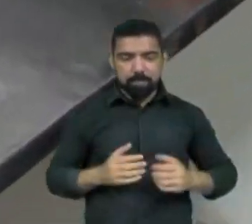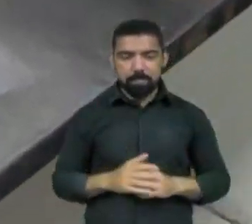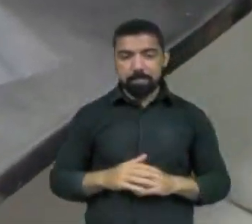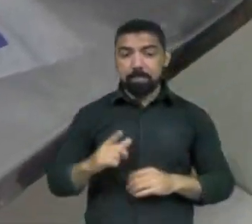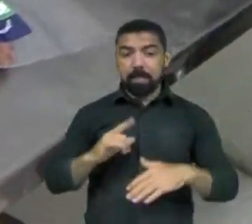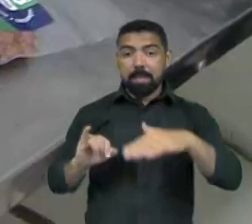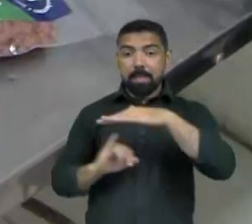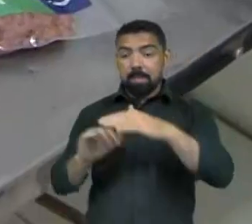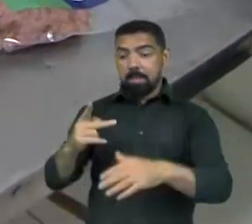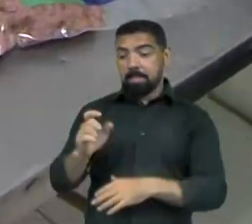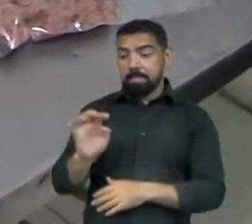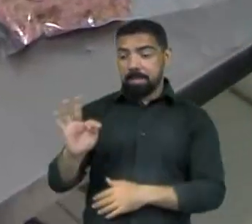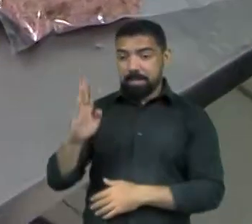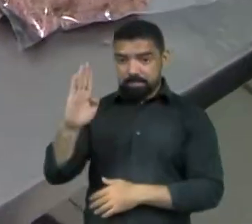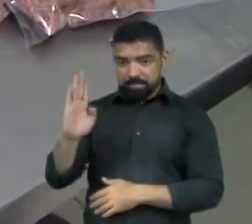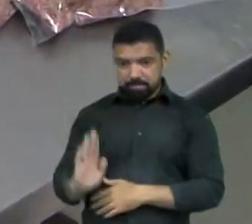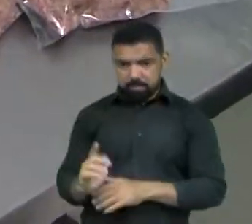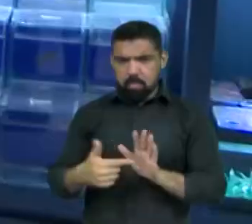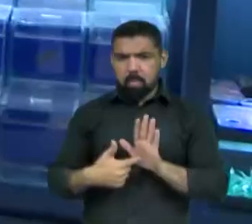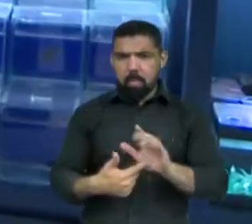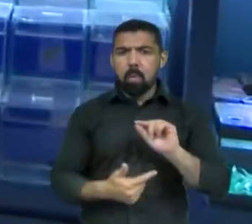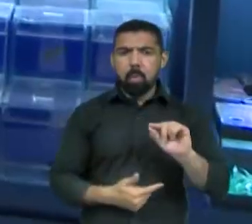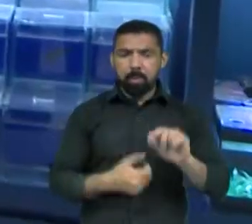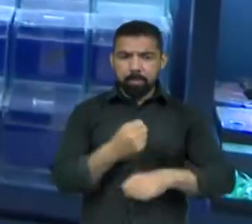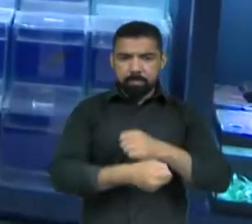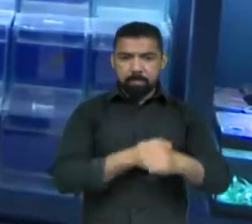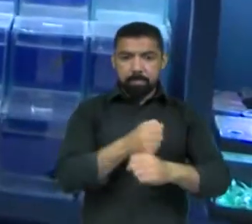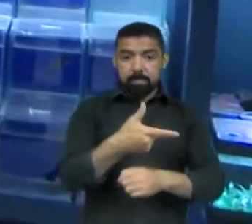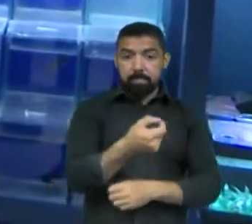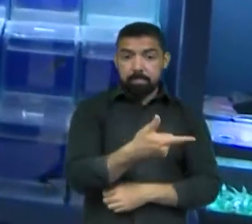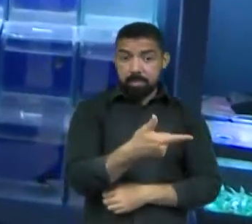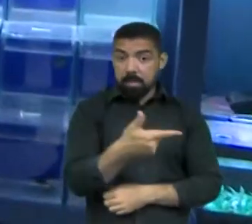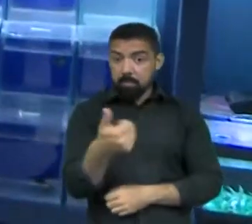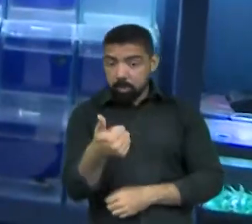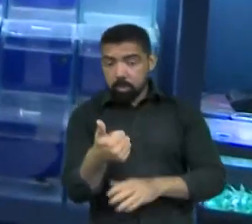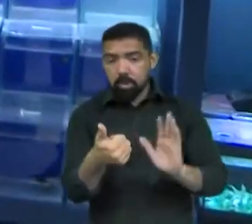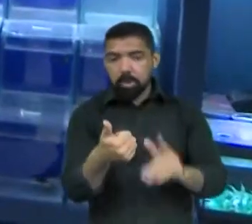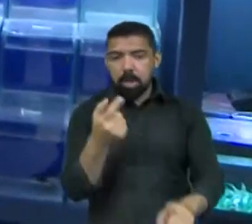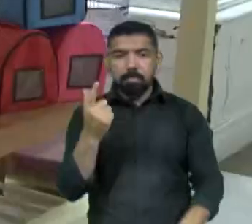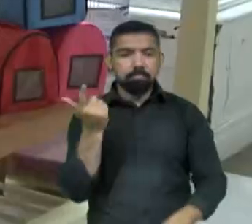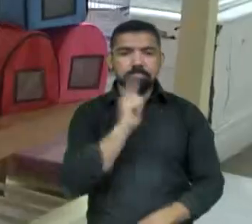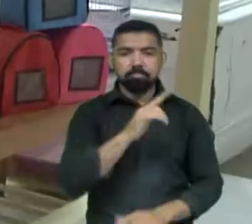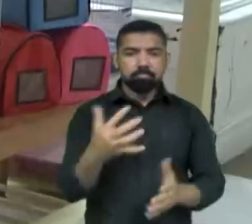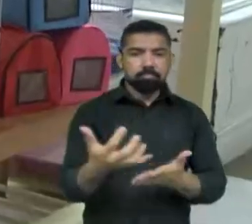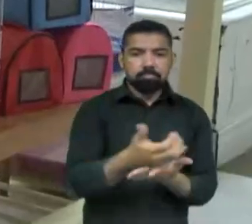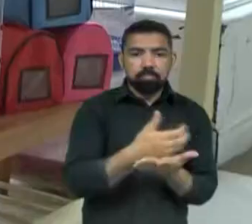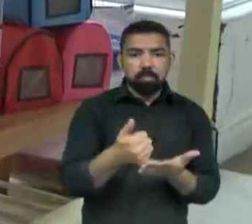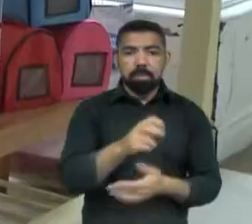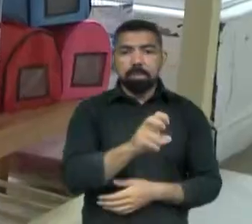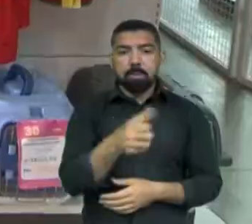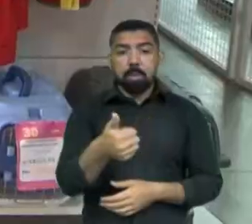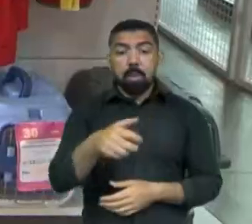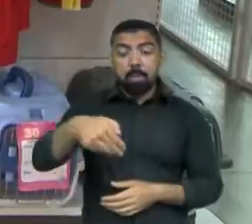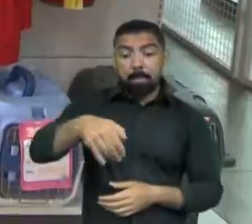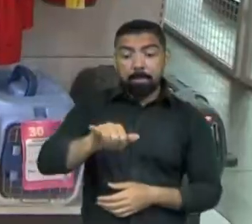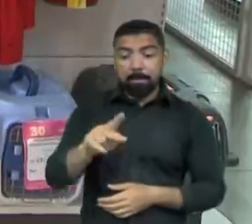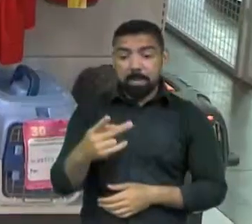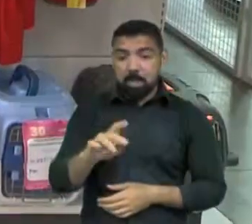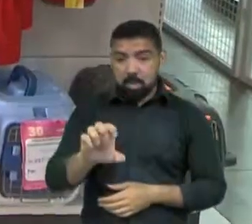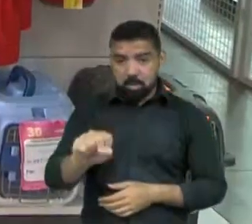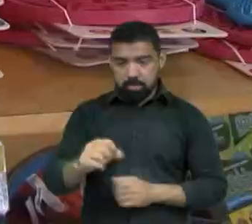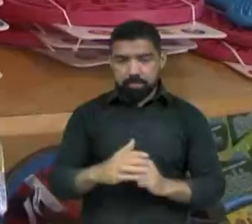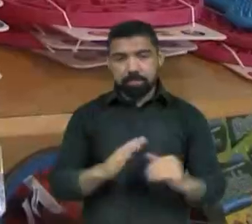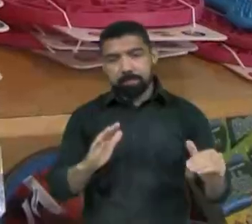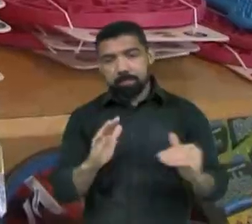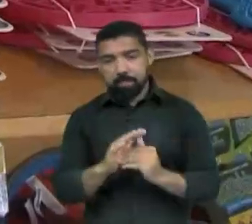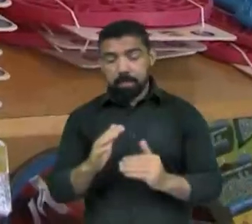Brasil, indica que só em 2021 foram faturados 51 milhões no ramo. E a projeção é de que até